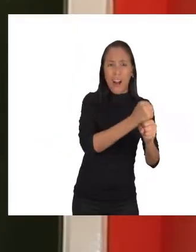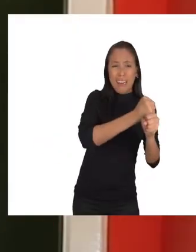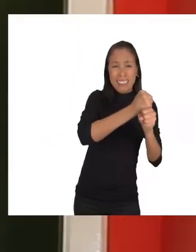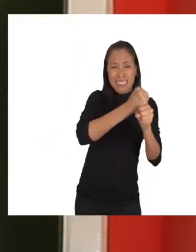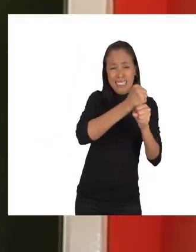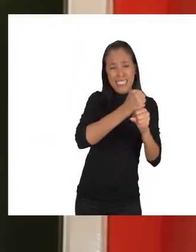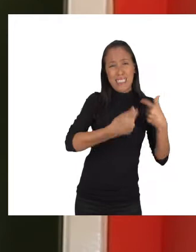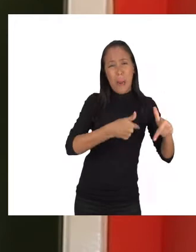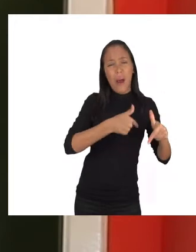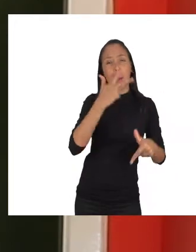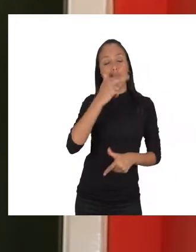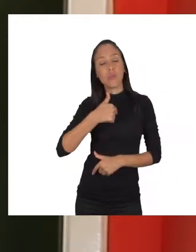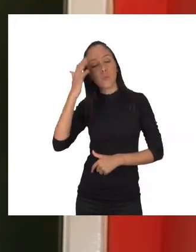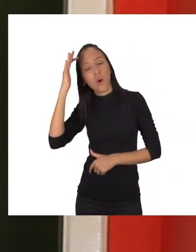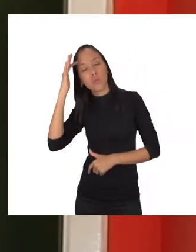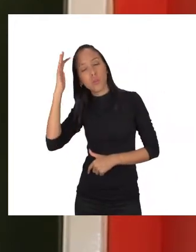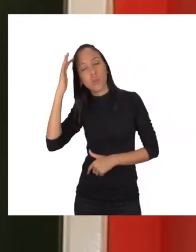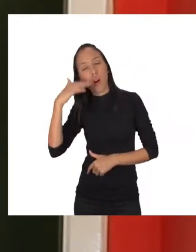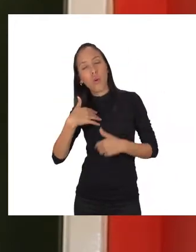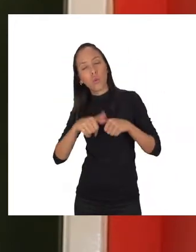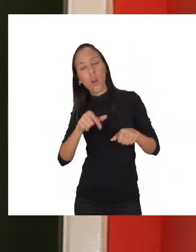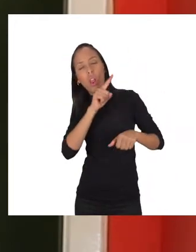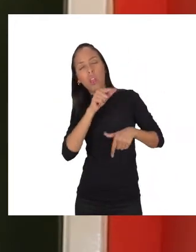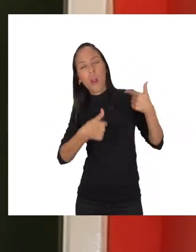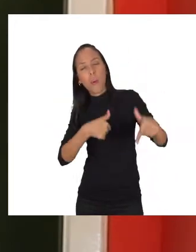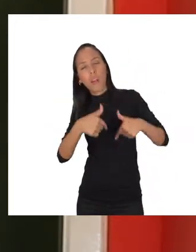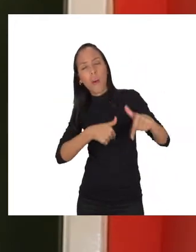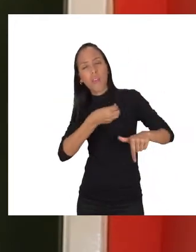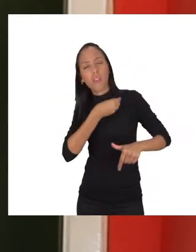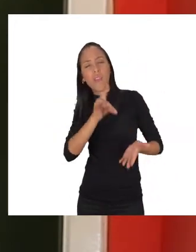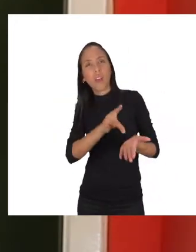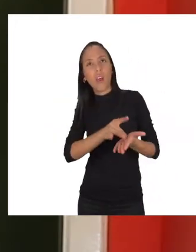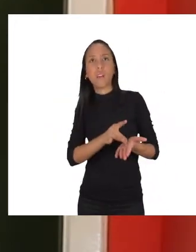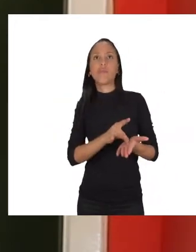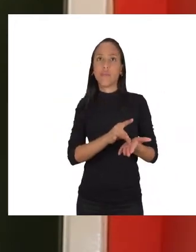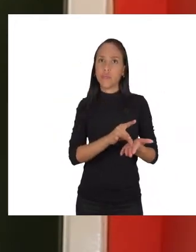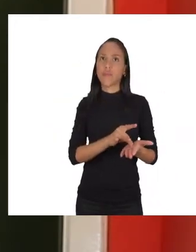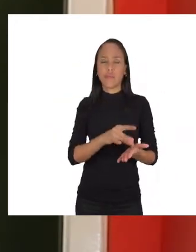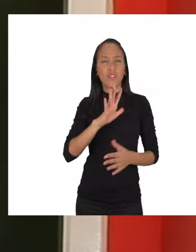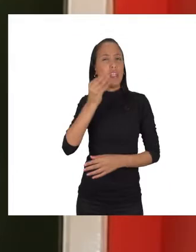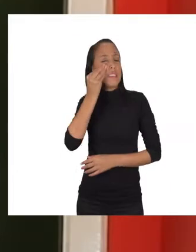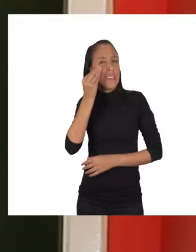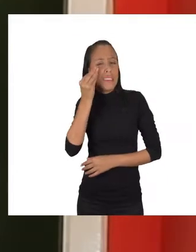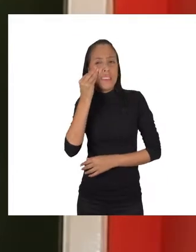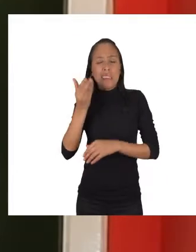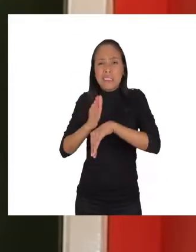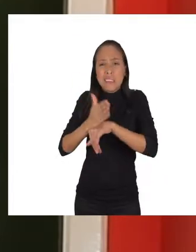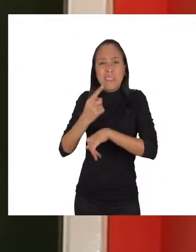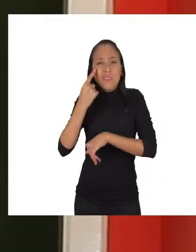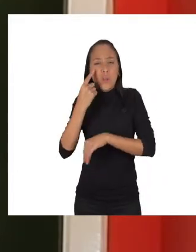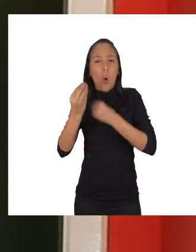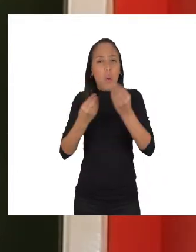lá. Eu tenho toda noite sonho que eu tô lá trabalhando vida real. E eu já tentei de todas as formas esquecer isso,